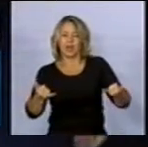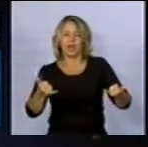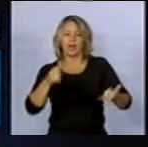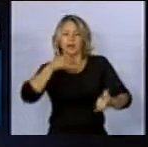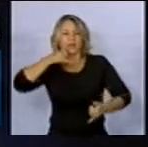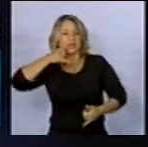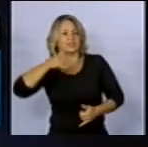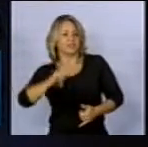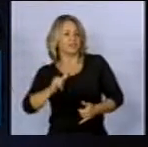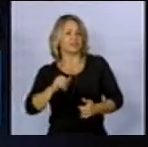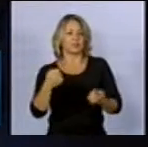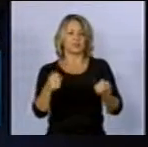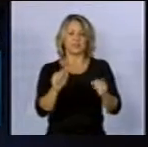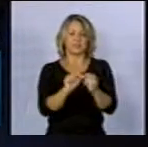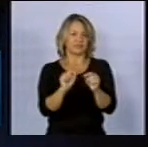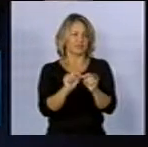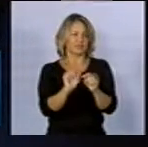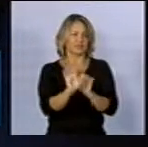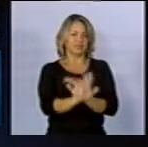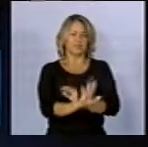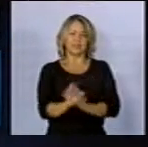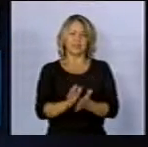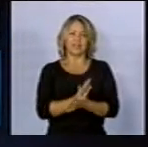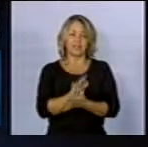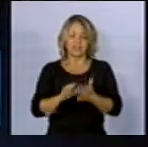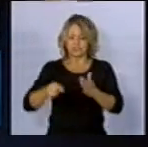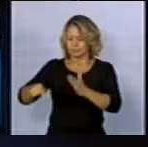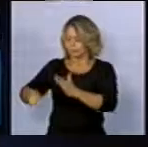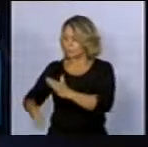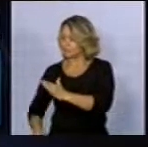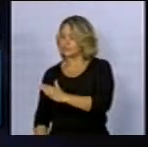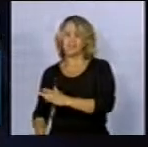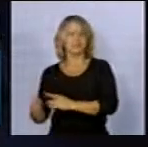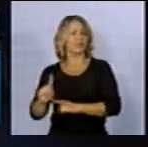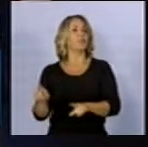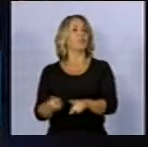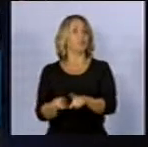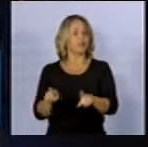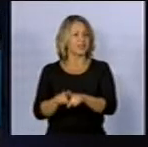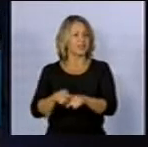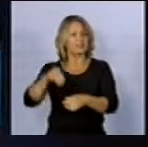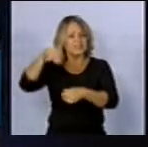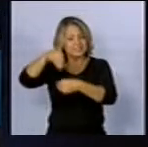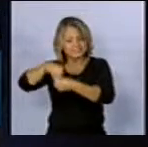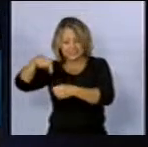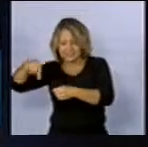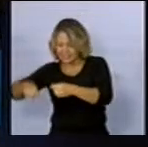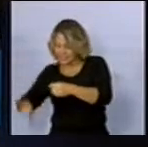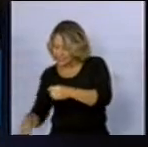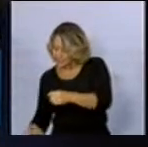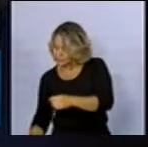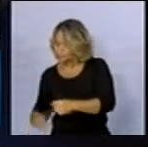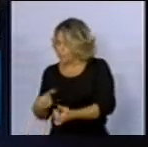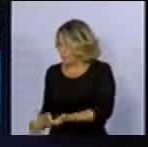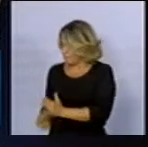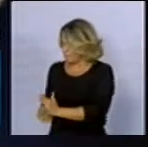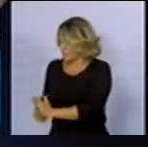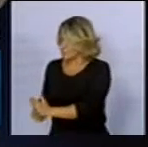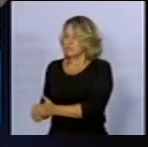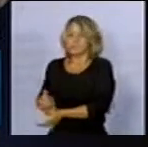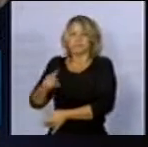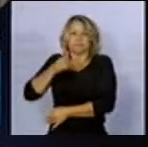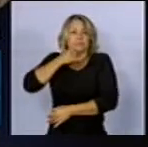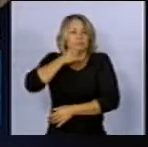adianta fazer eh subterrâneo porque também no Tet no piso vai tá aparecendo